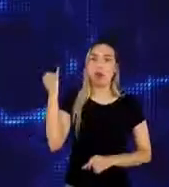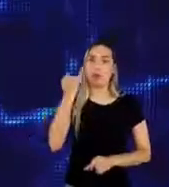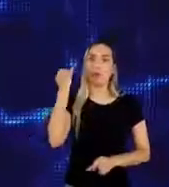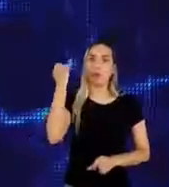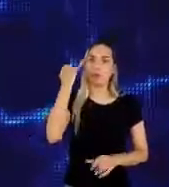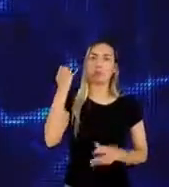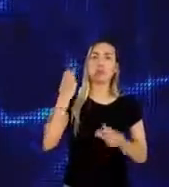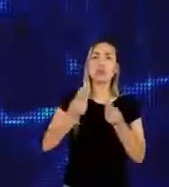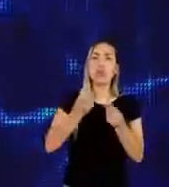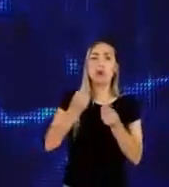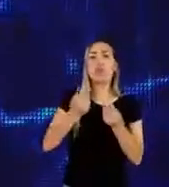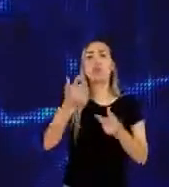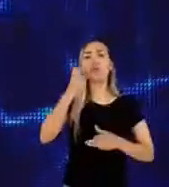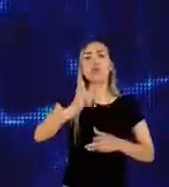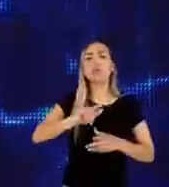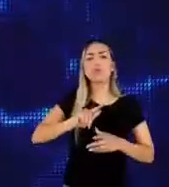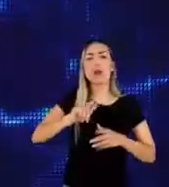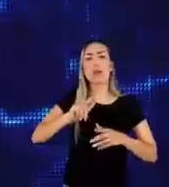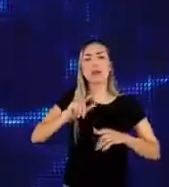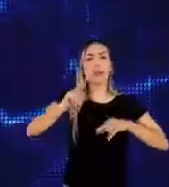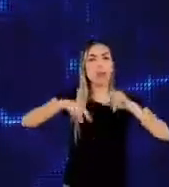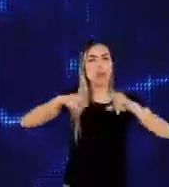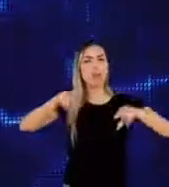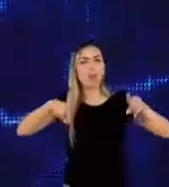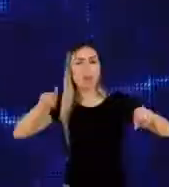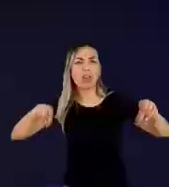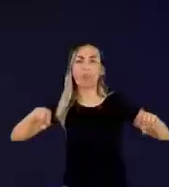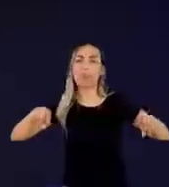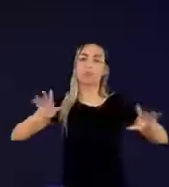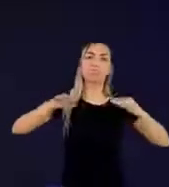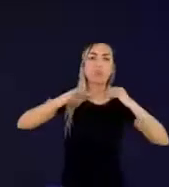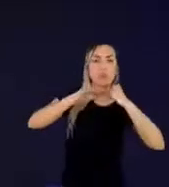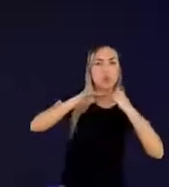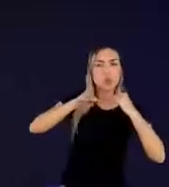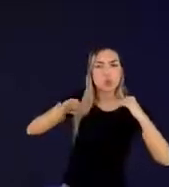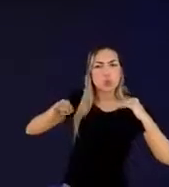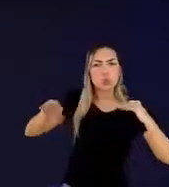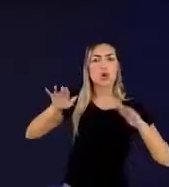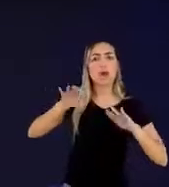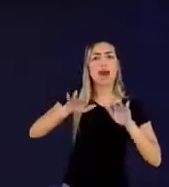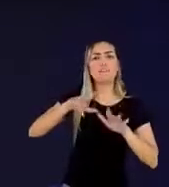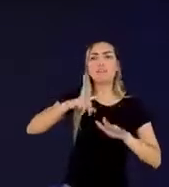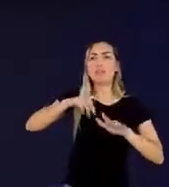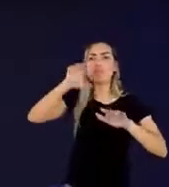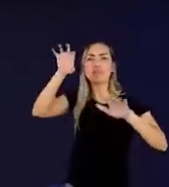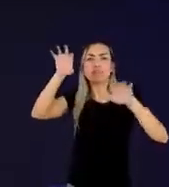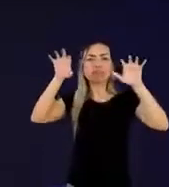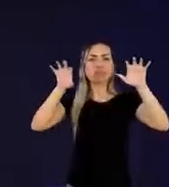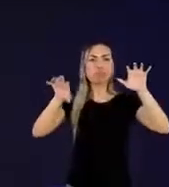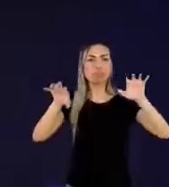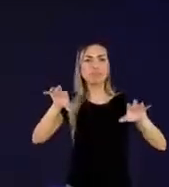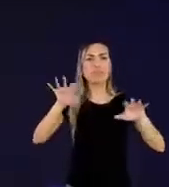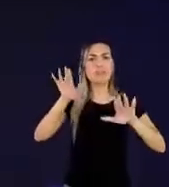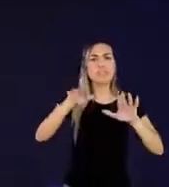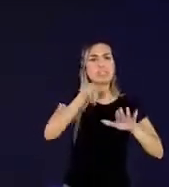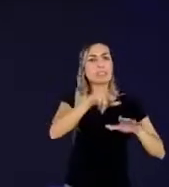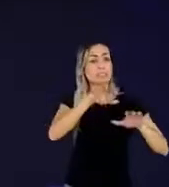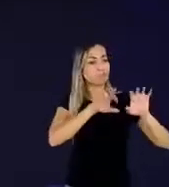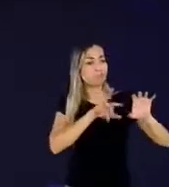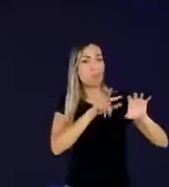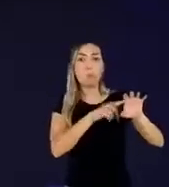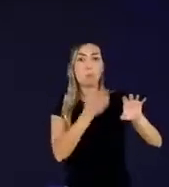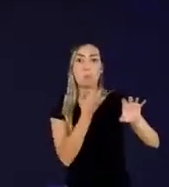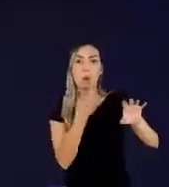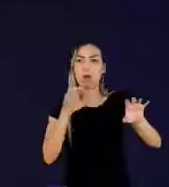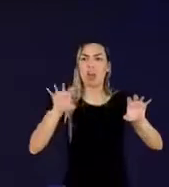as exposições que a gente tem hoje entre as sub-regiões e os submercados que a gente tem hoje. Então, a transmissão tem um papel cada